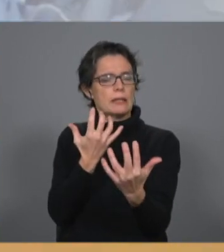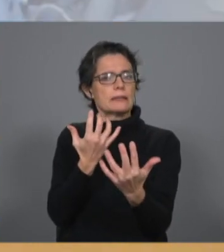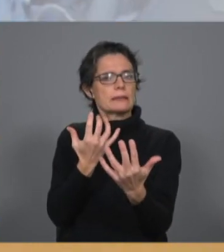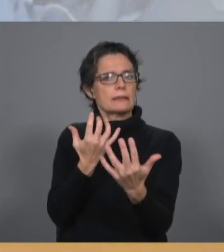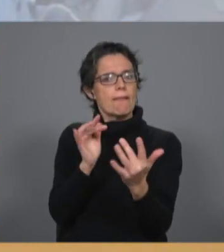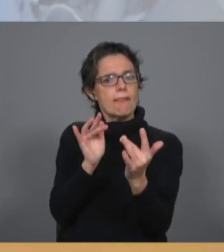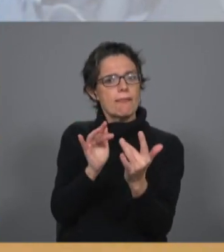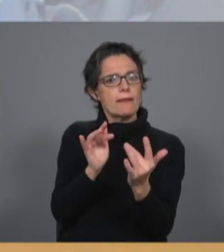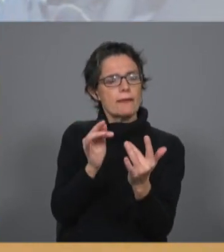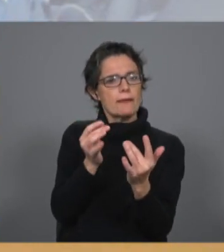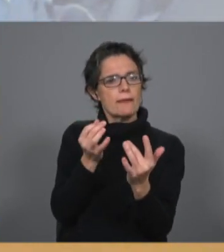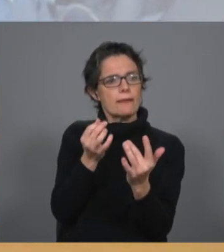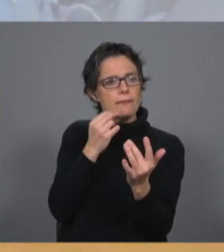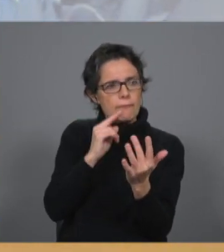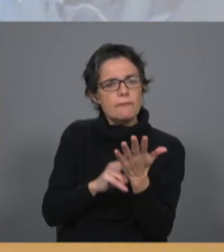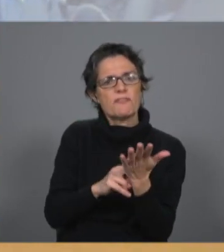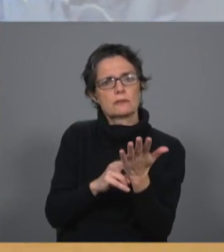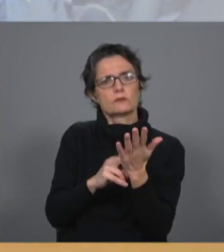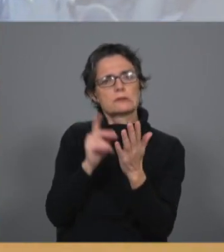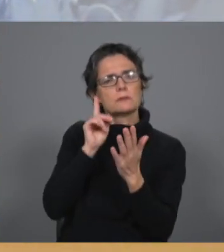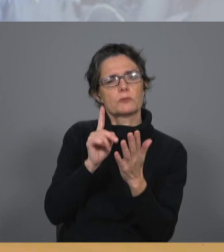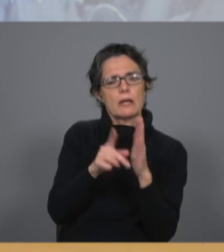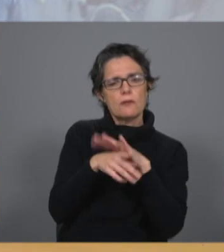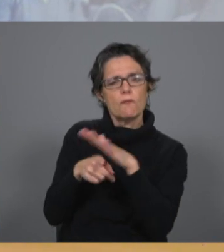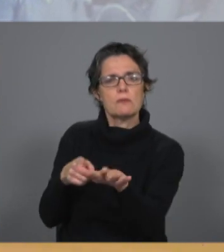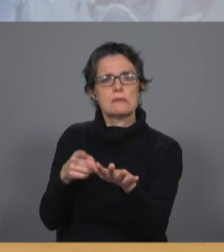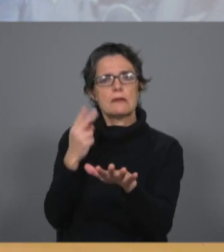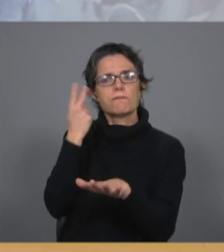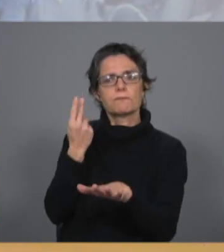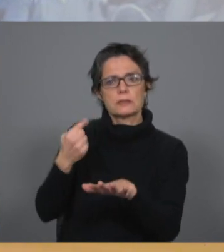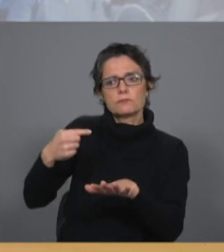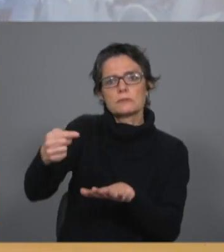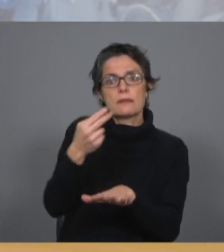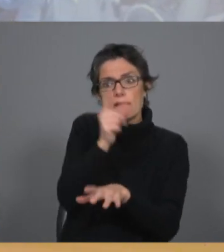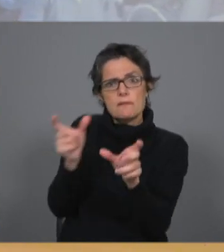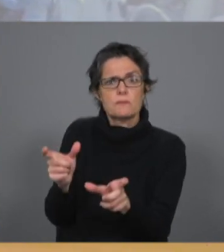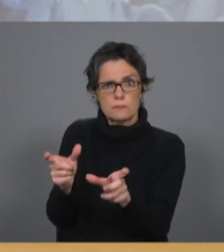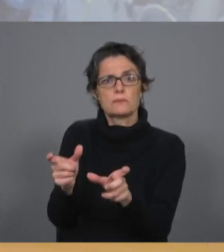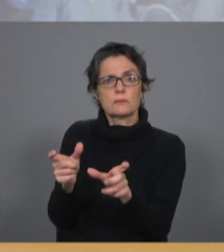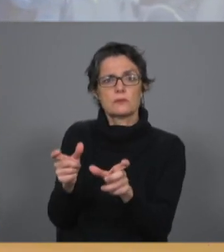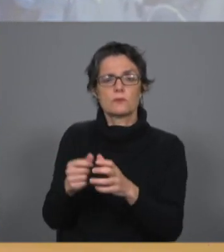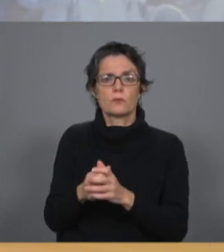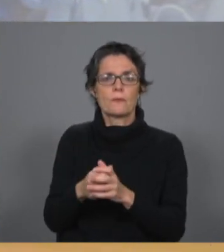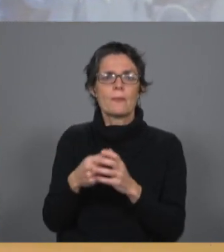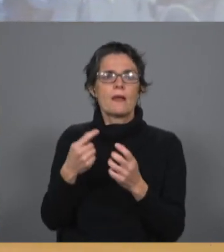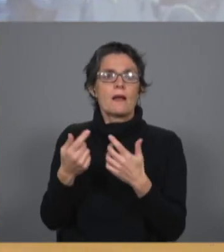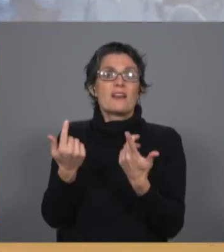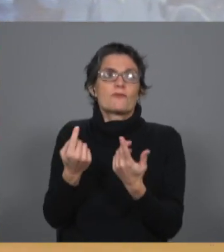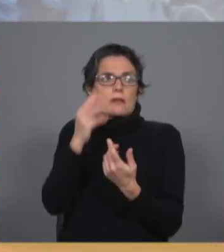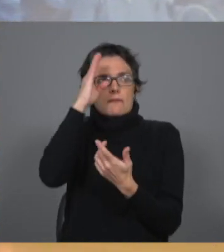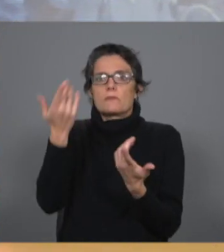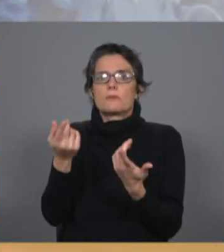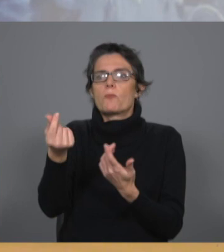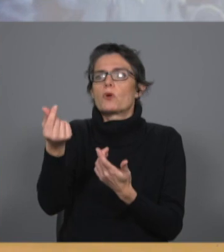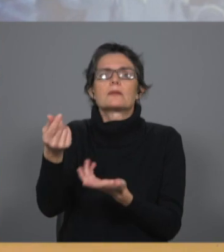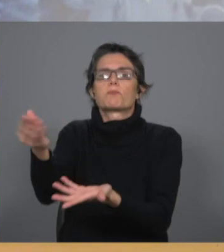Por vezes isto depois perde-se muito em documentos e tratados e princípios genéricos e o dinheiro e os apoios acaba diluído, não se